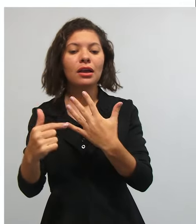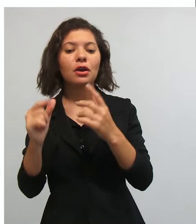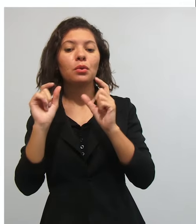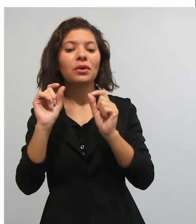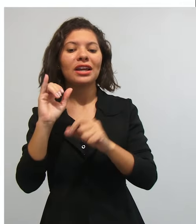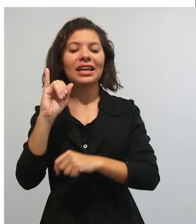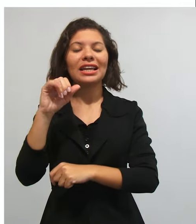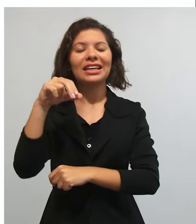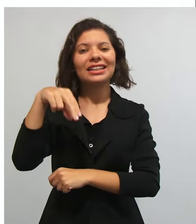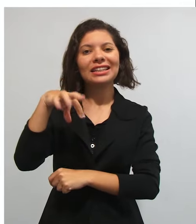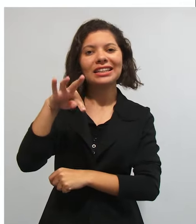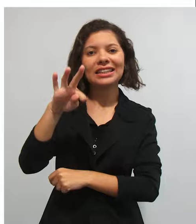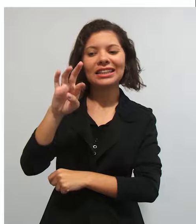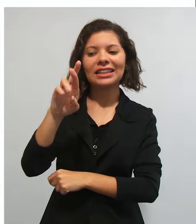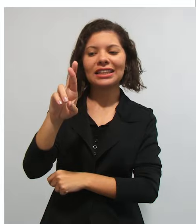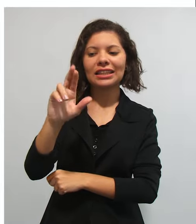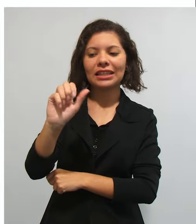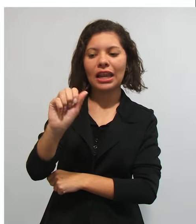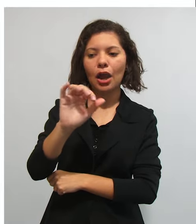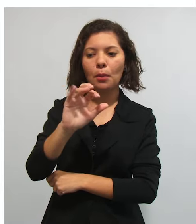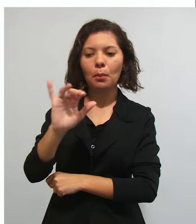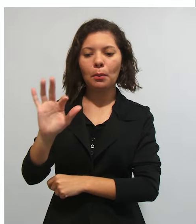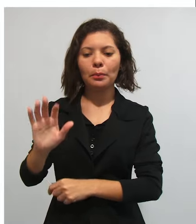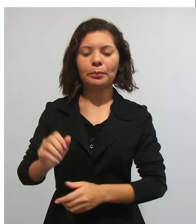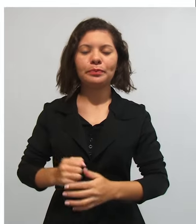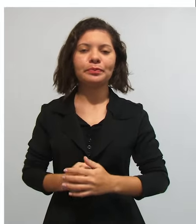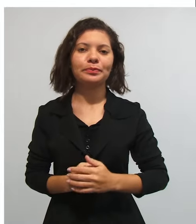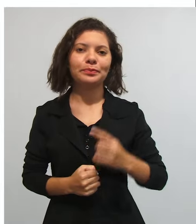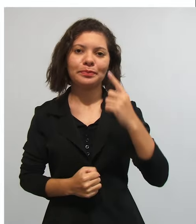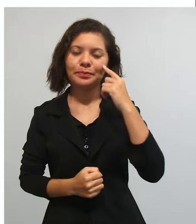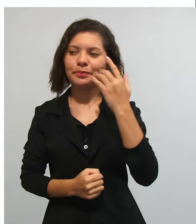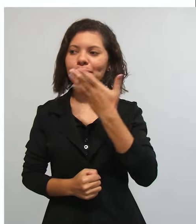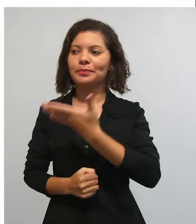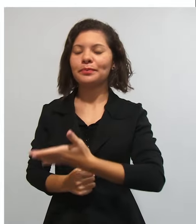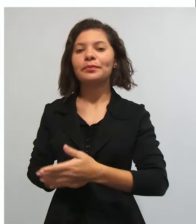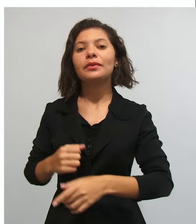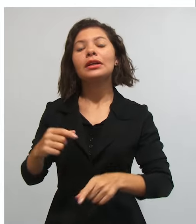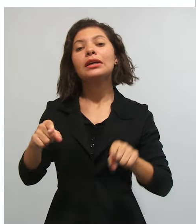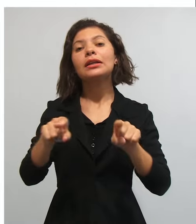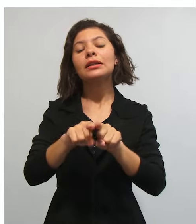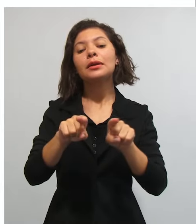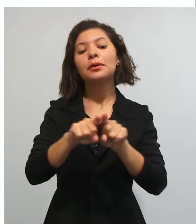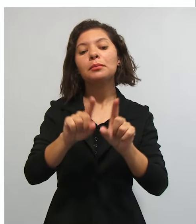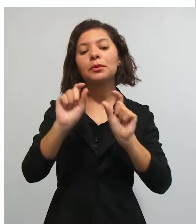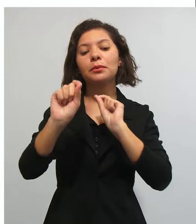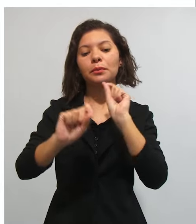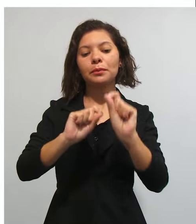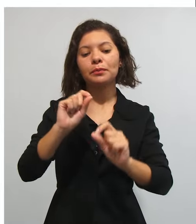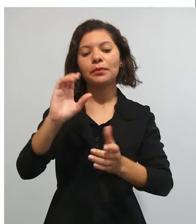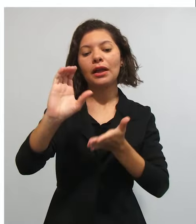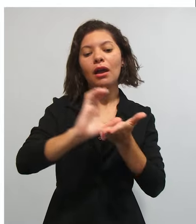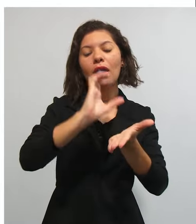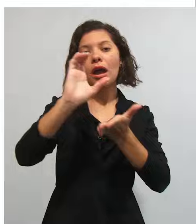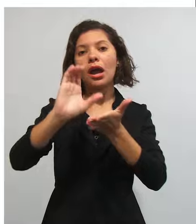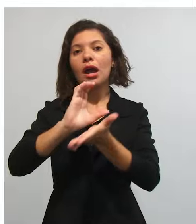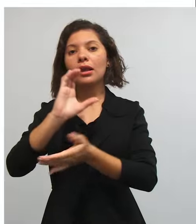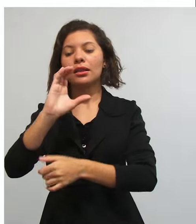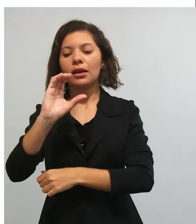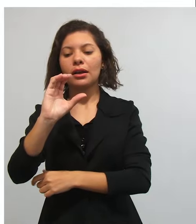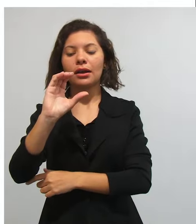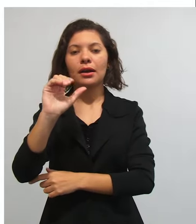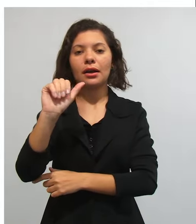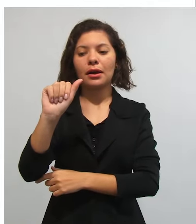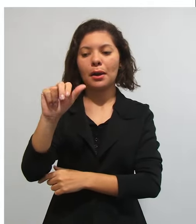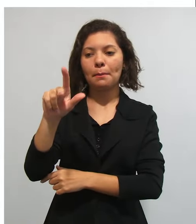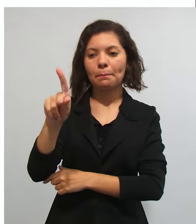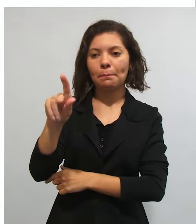corrente intra-orçamentária, tá bom? Aí a gente tem as receitas de capital e nós temos